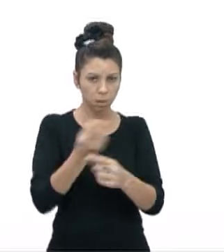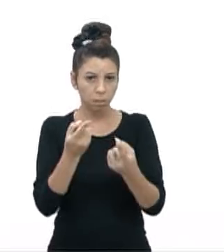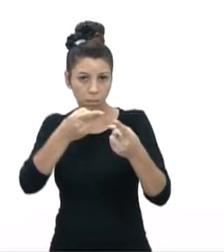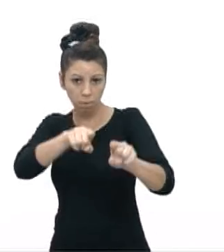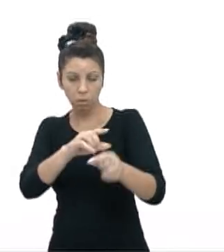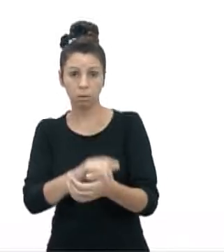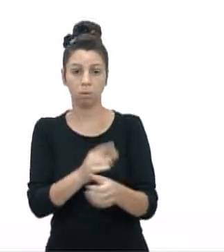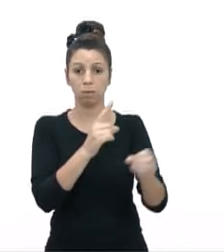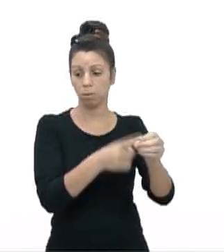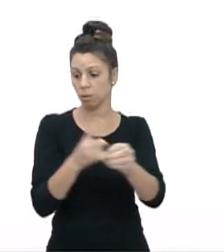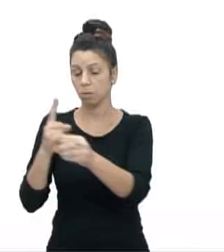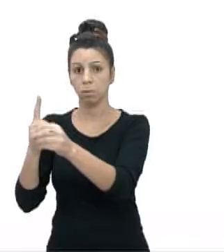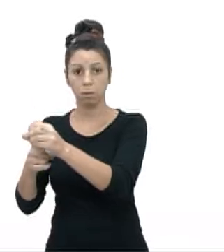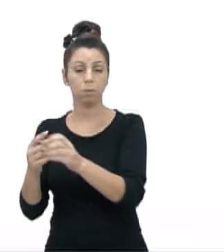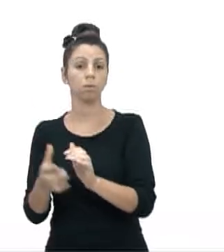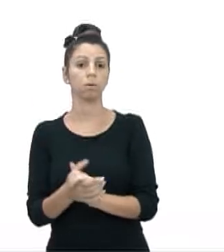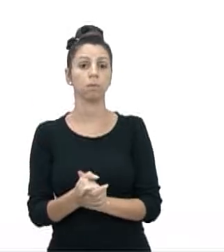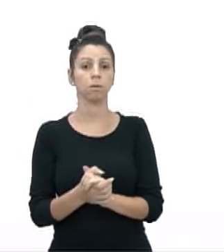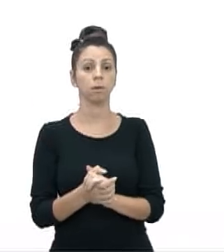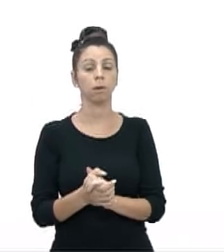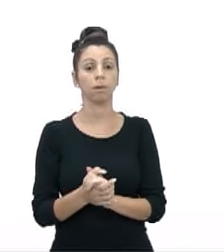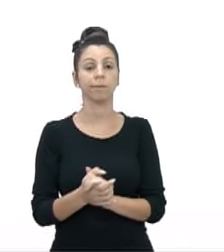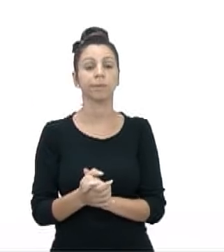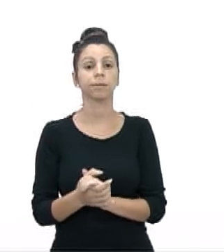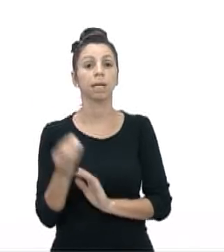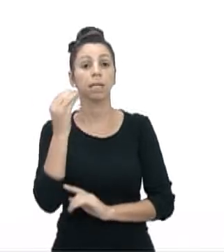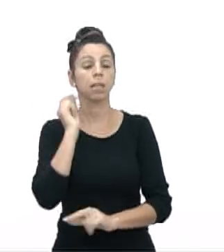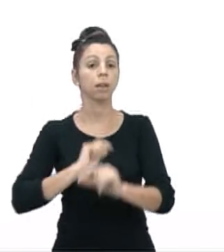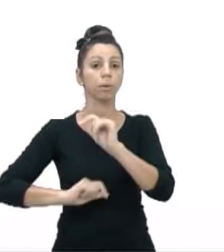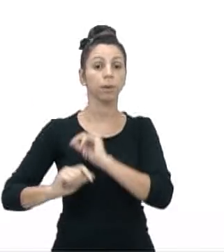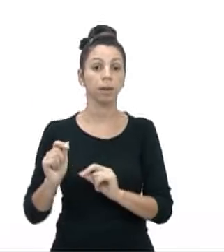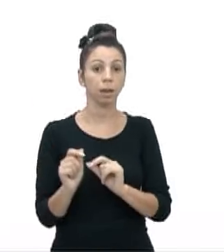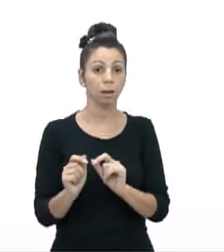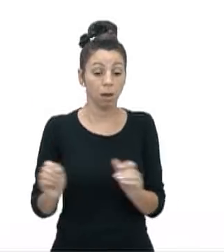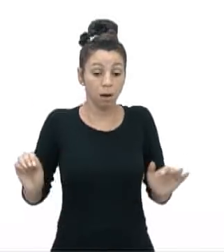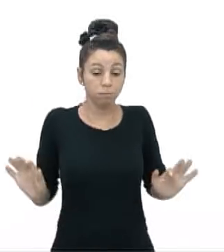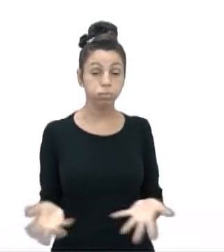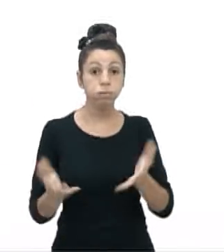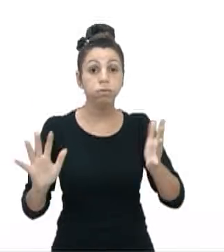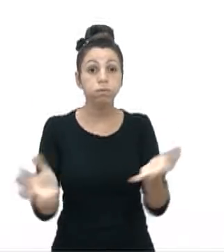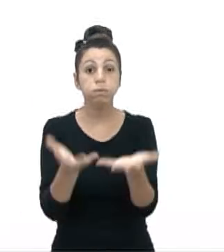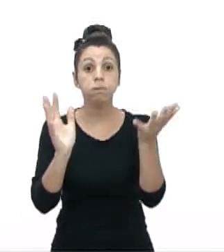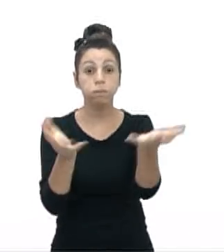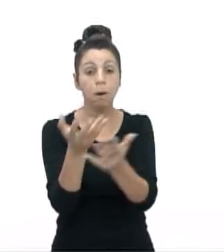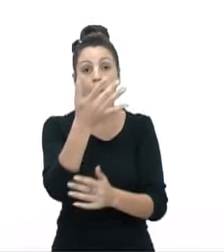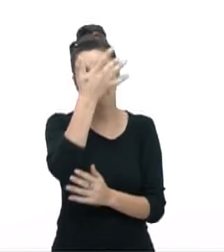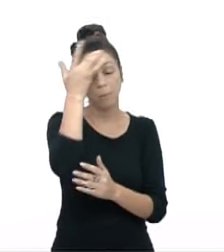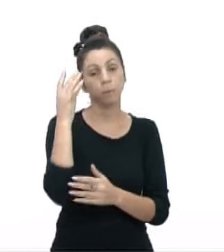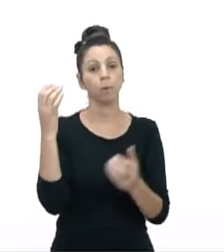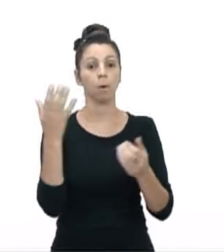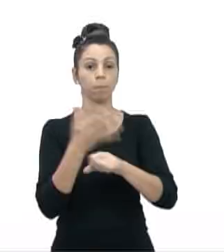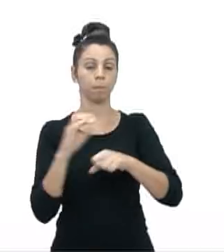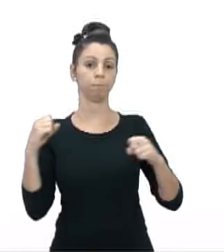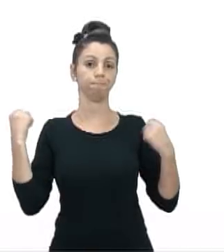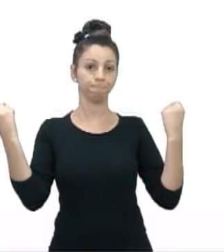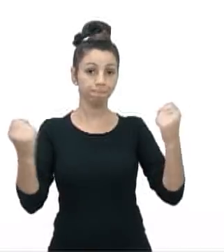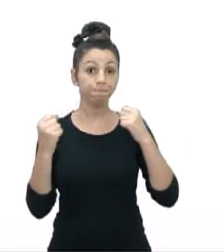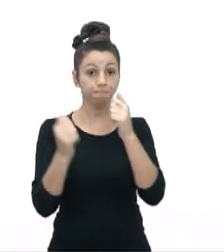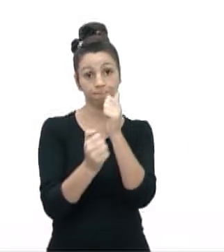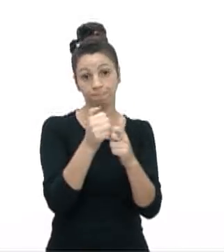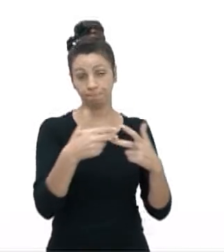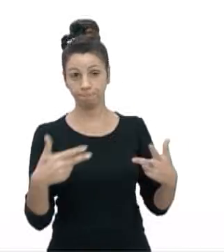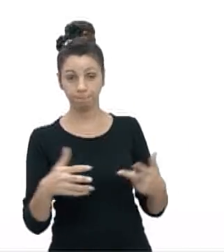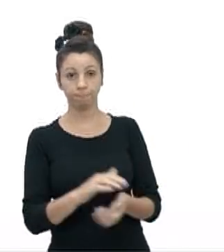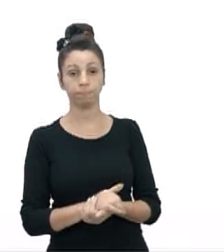entre cidades e tentará mobilizar o maior número de pessoas para a prática de atividades físicas e esportivas,